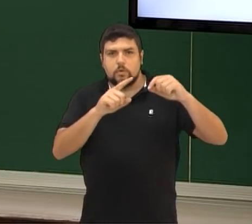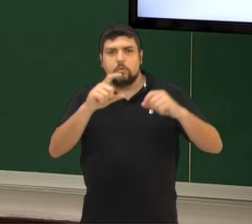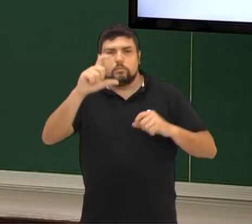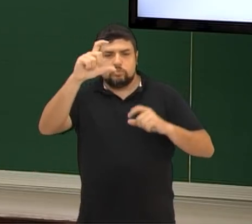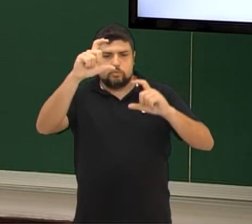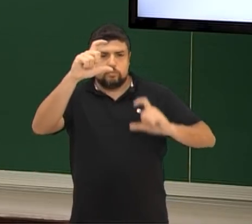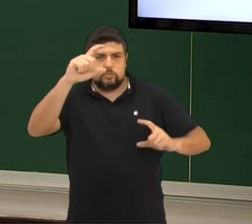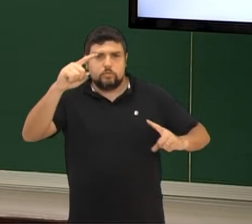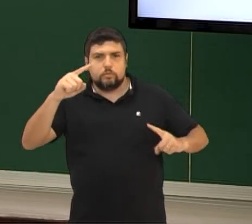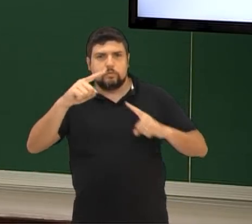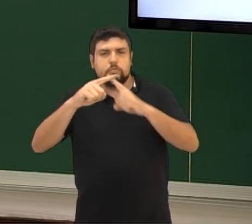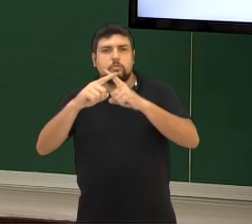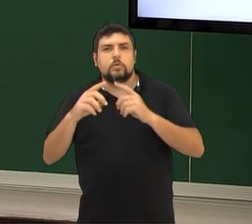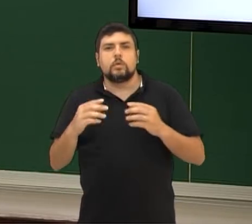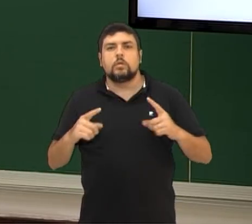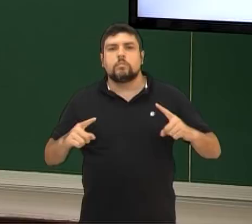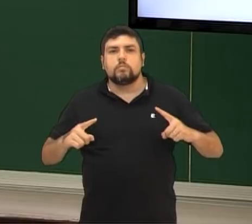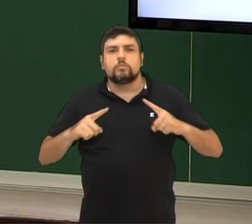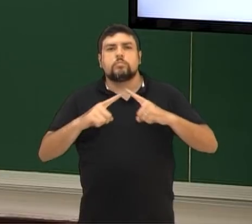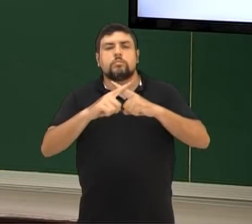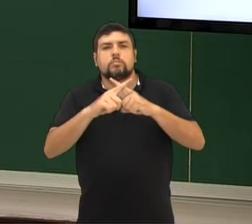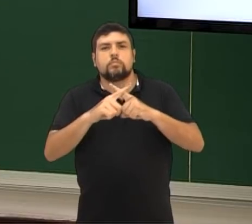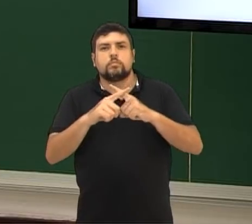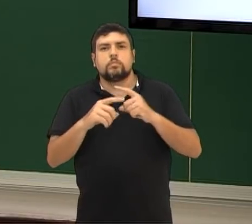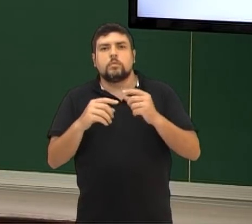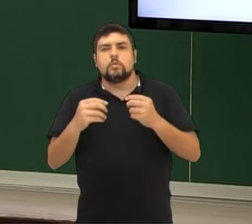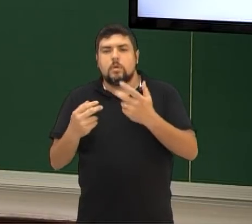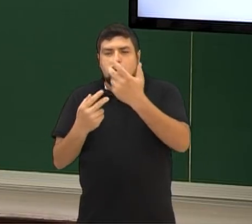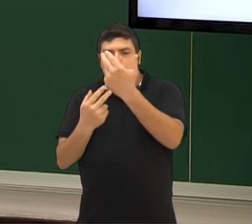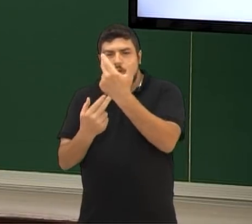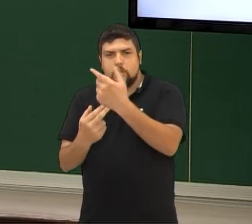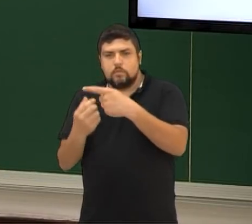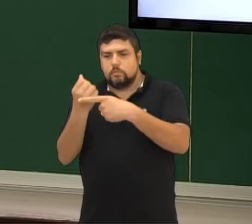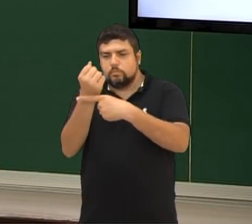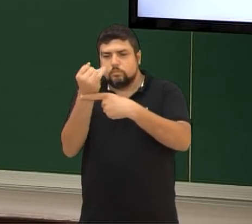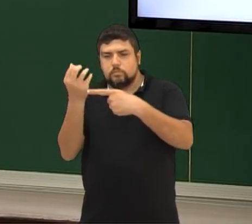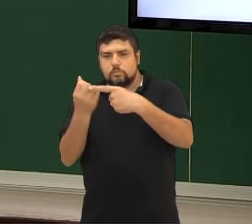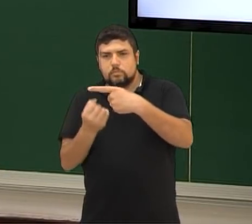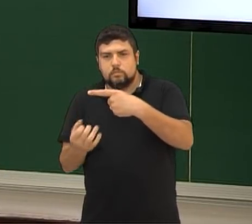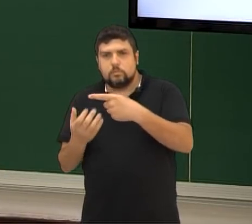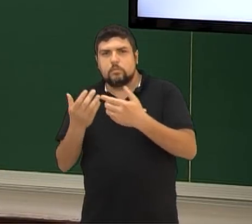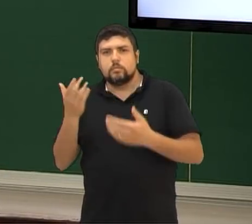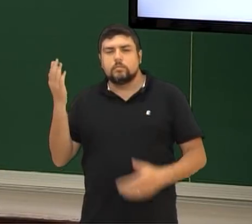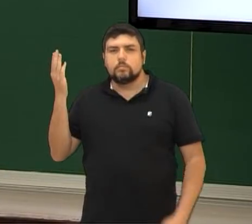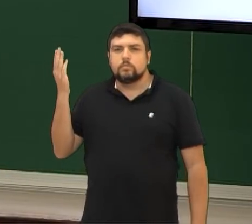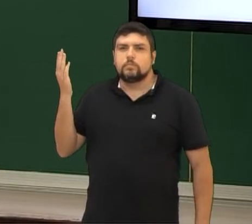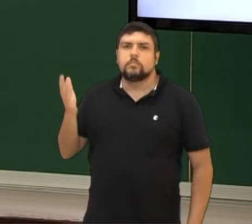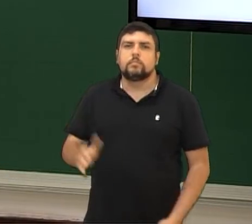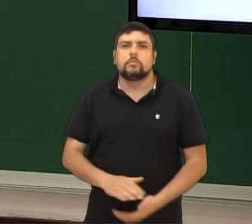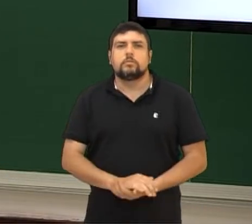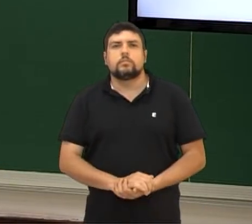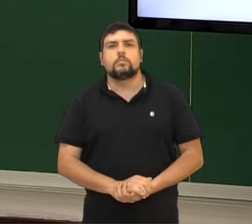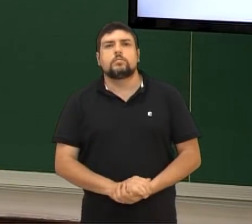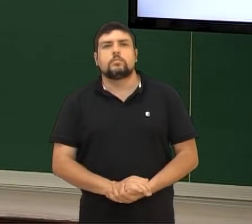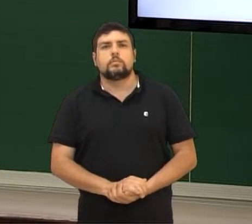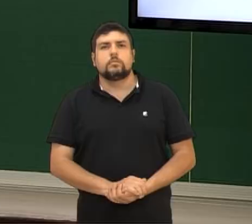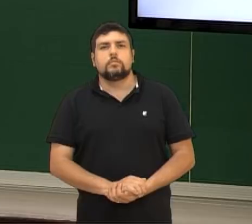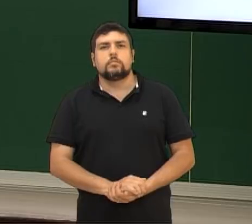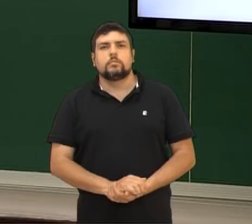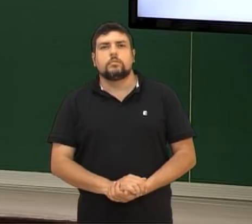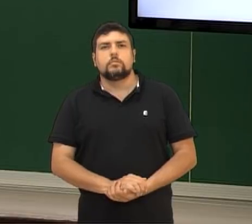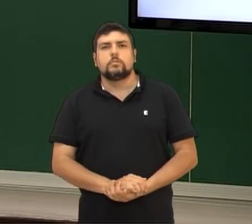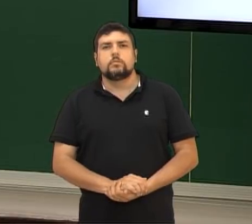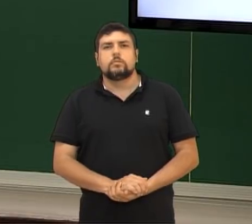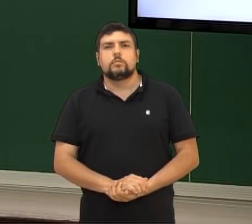uma igualdade. Aqui vai dar 2 vezes 68, 136, igual